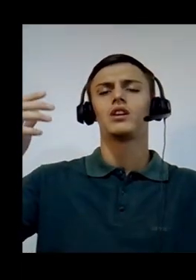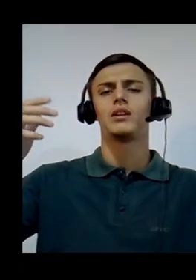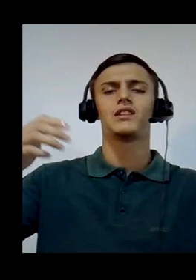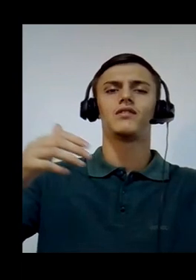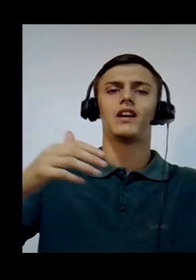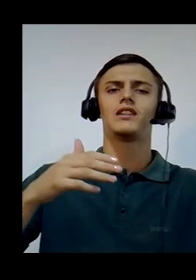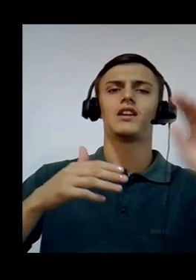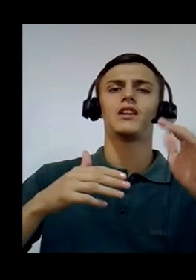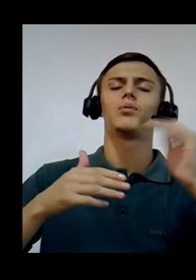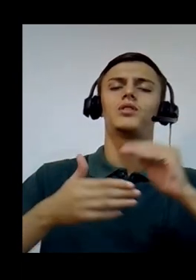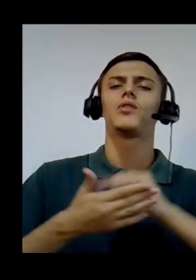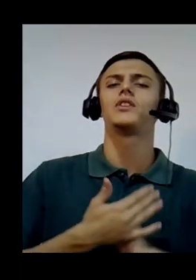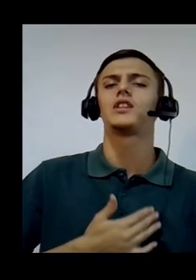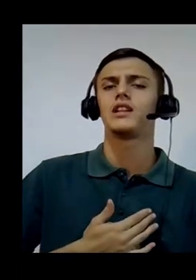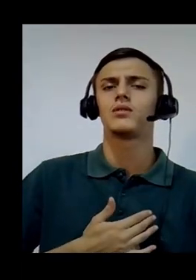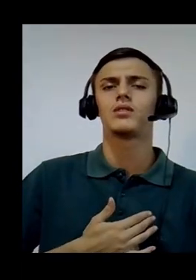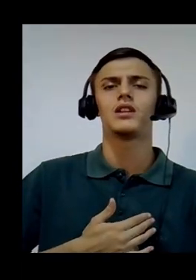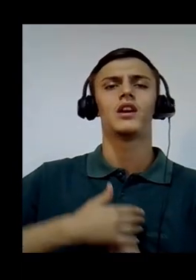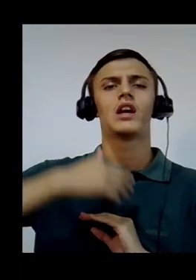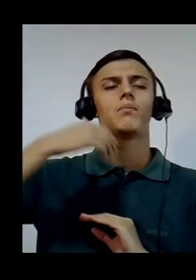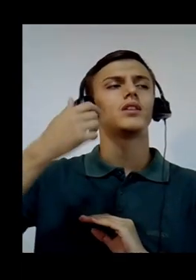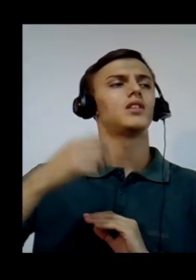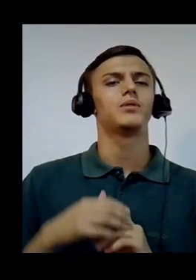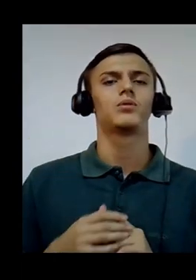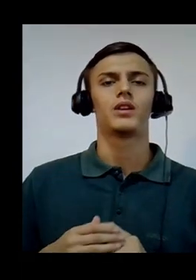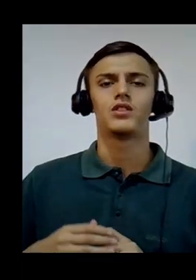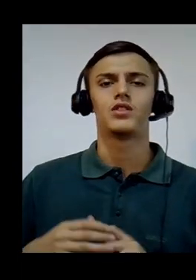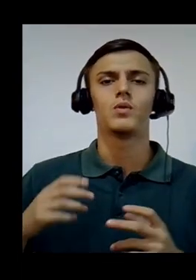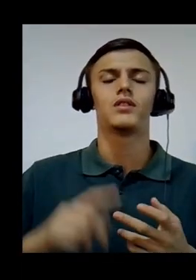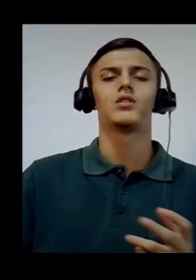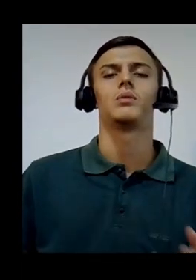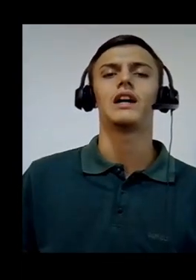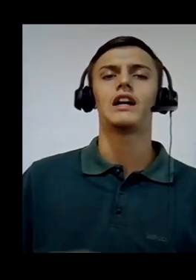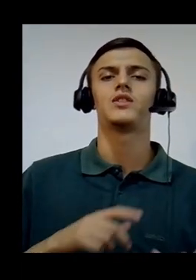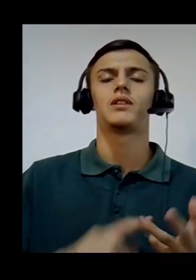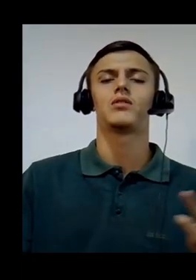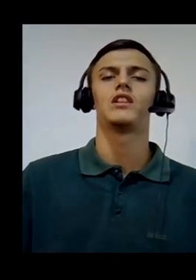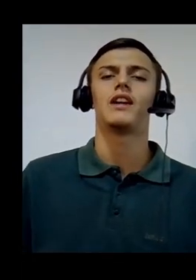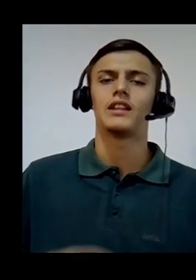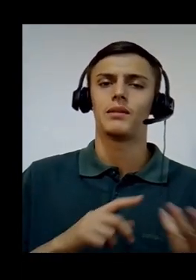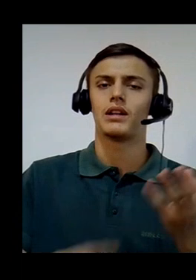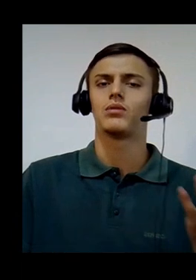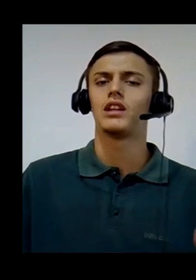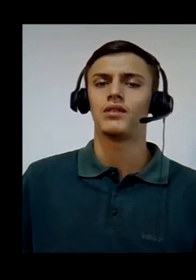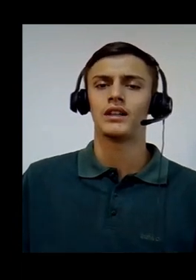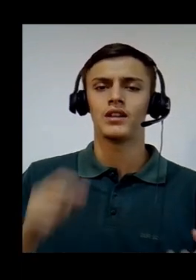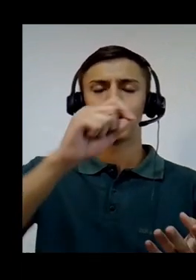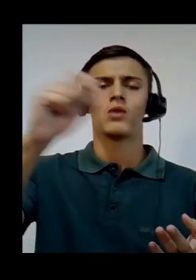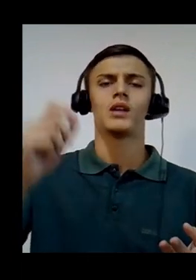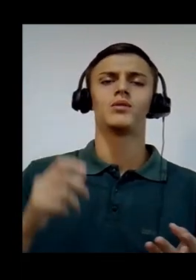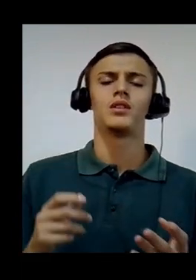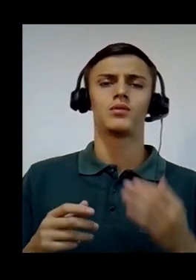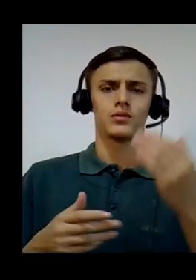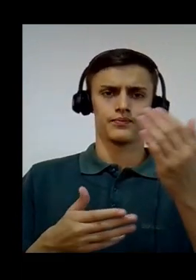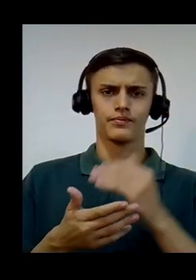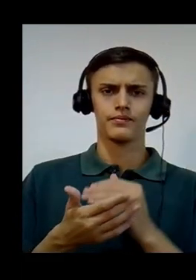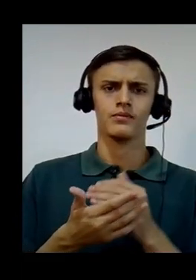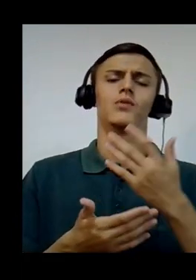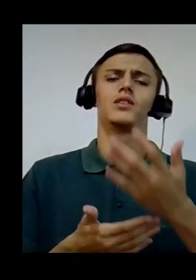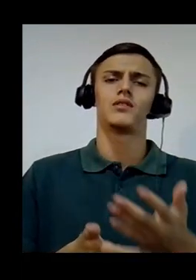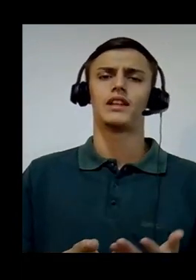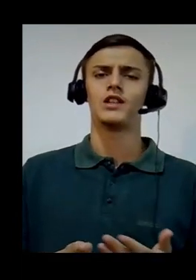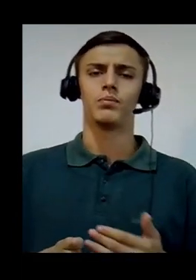atividade em qualquer local da empresa, vai ter possivelmente aqueles riscos ali. Pode ser piso escorregadio, pode ser umidade, pressão elevada, temperatura elevada. Quais os